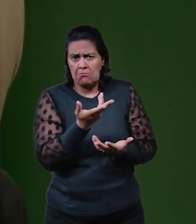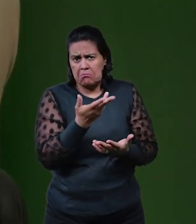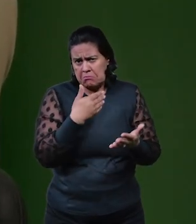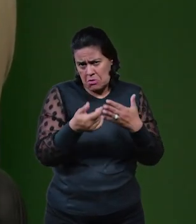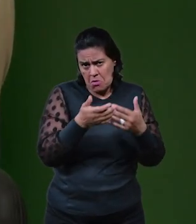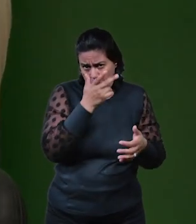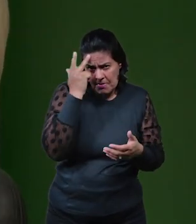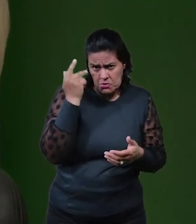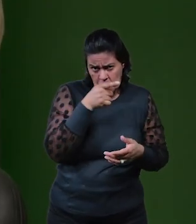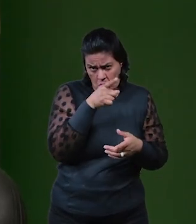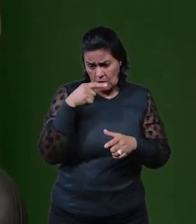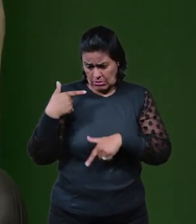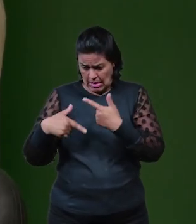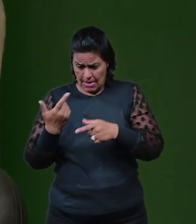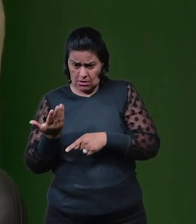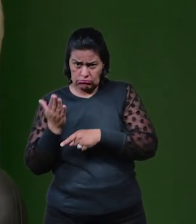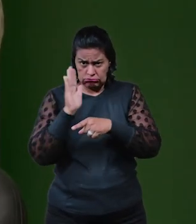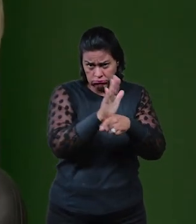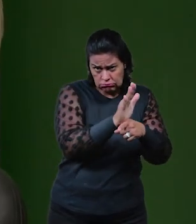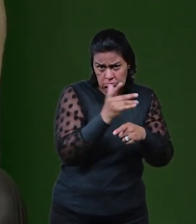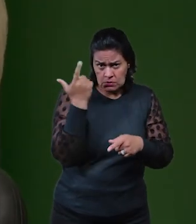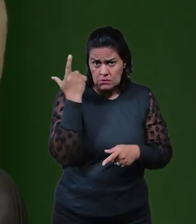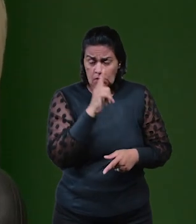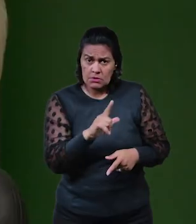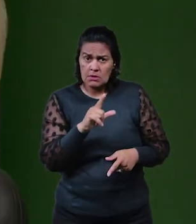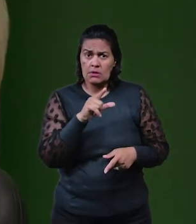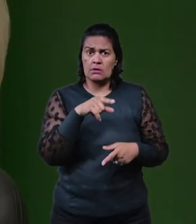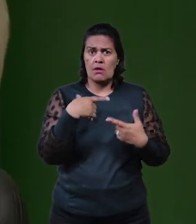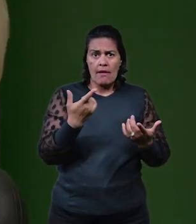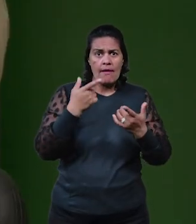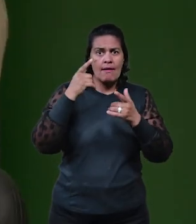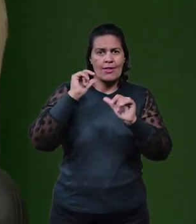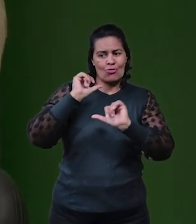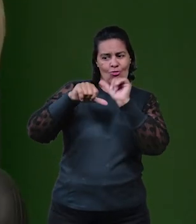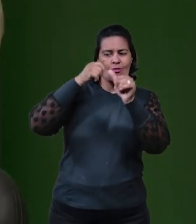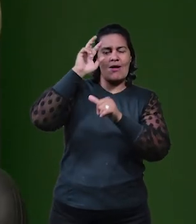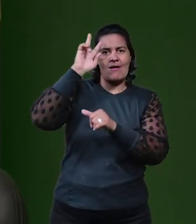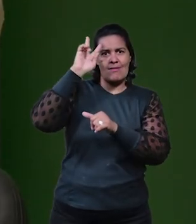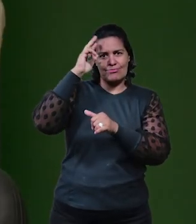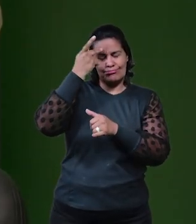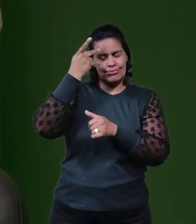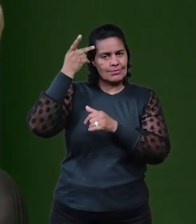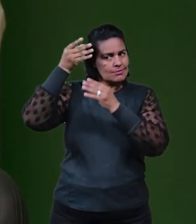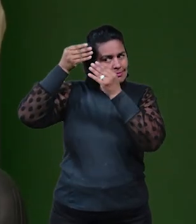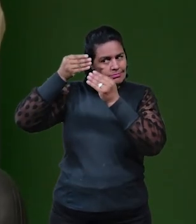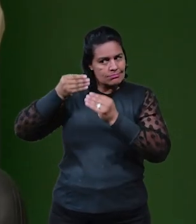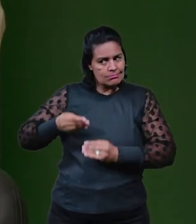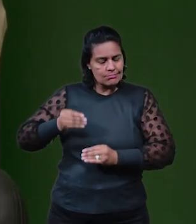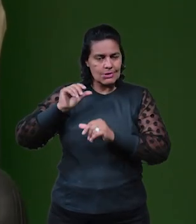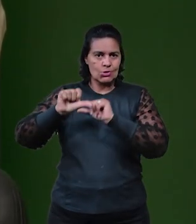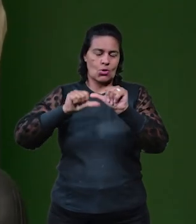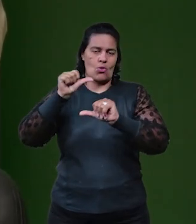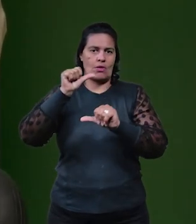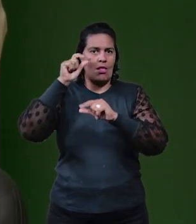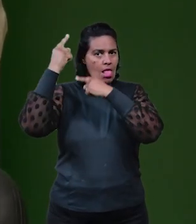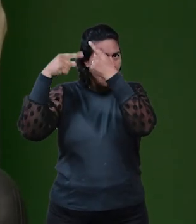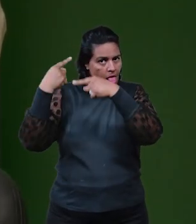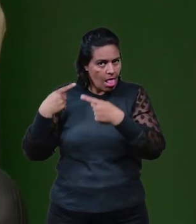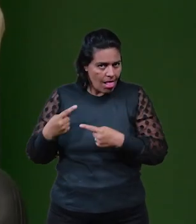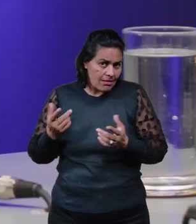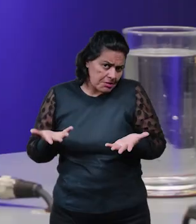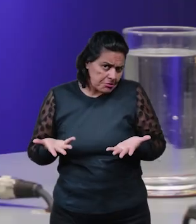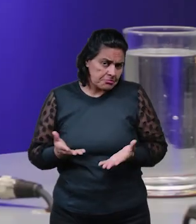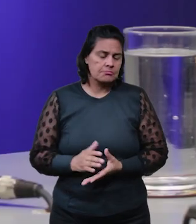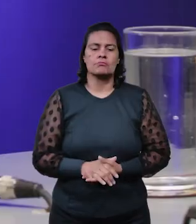pessoa a ter essa força assim de concluir, né, esse processo da transição, de passar por isso. Você tem alguma coisa para falar? Eu acho que